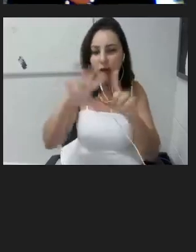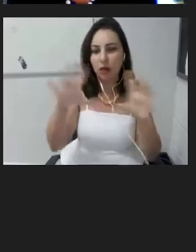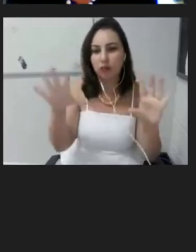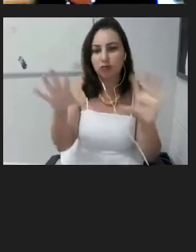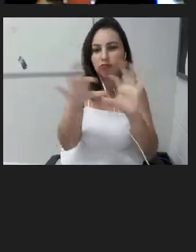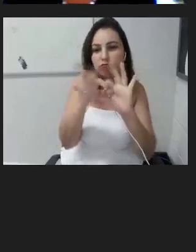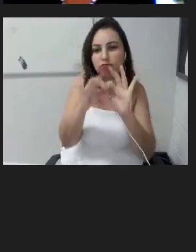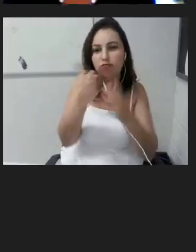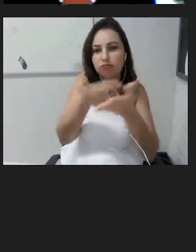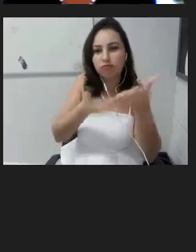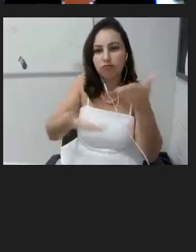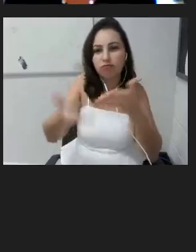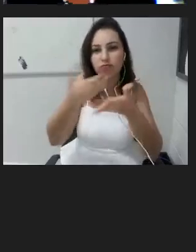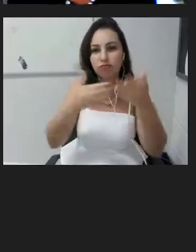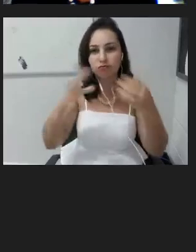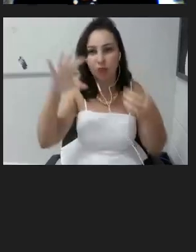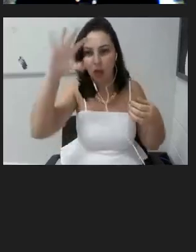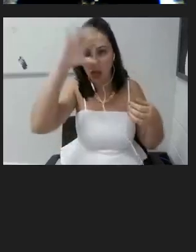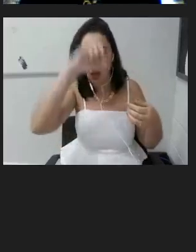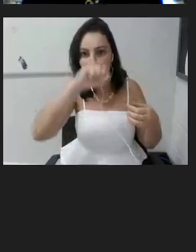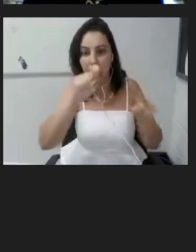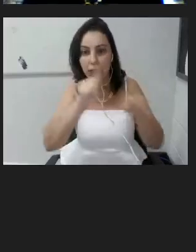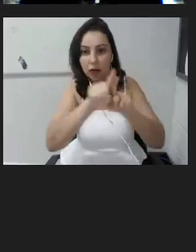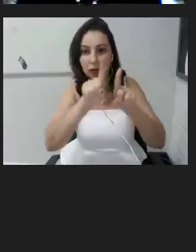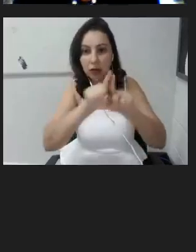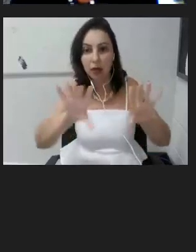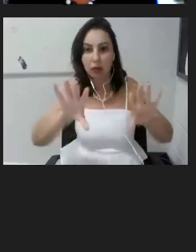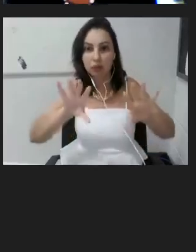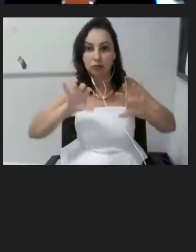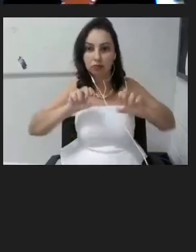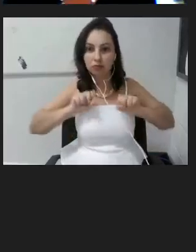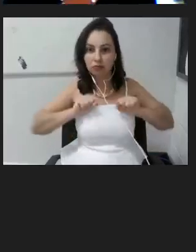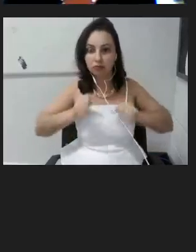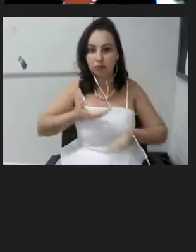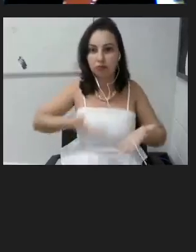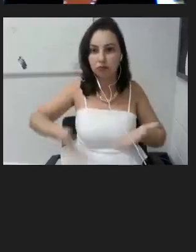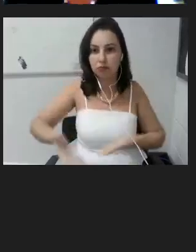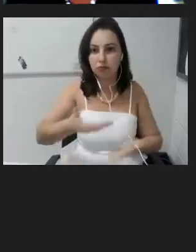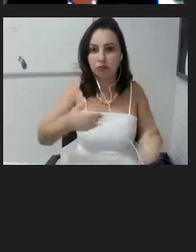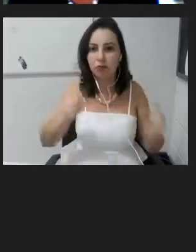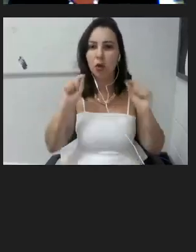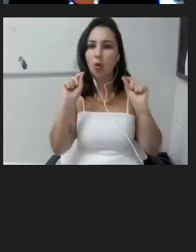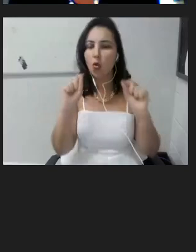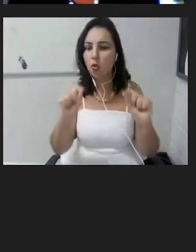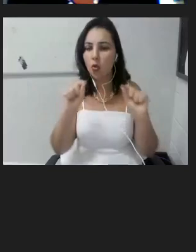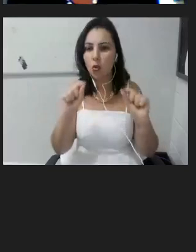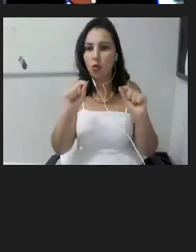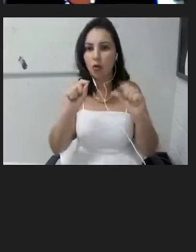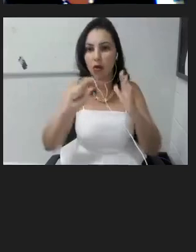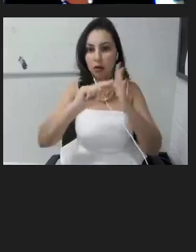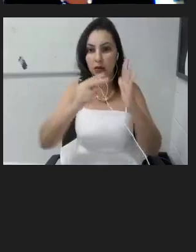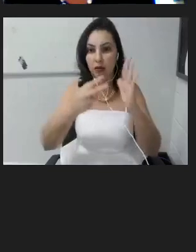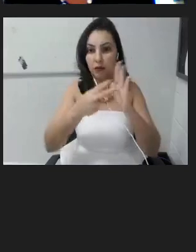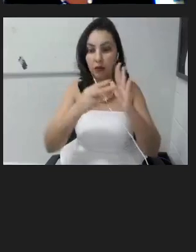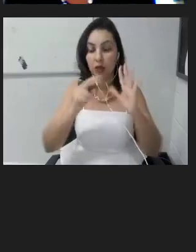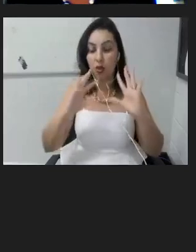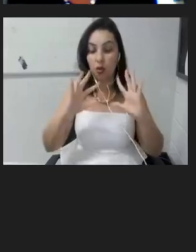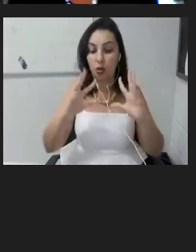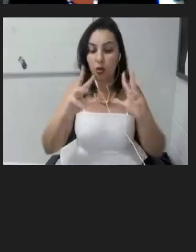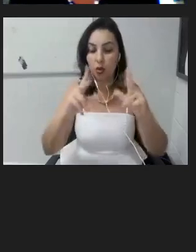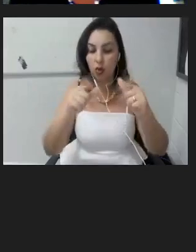aprender e, ao mesmo tempo, adquirir educação. Ou seja, São todos aspectos que